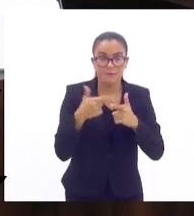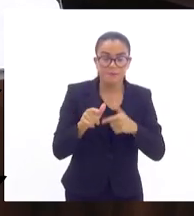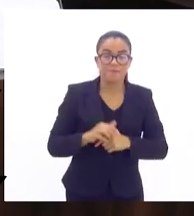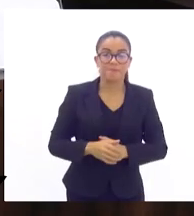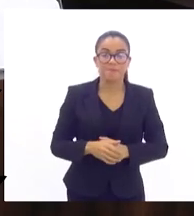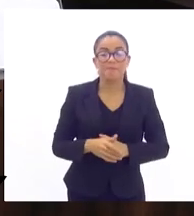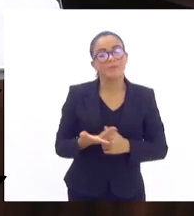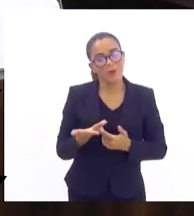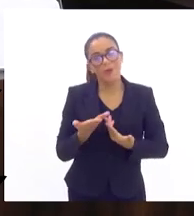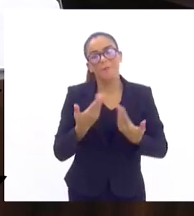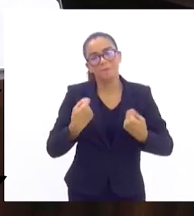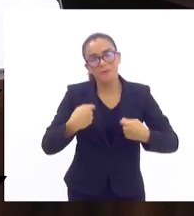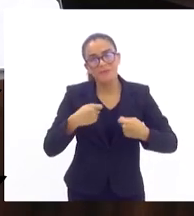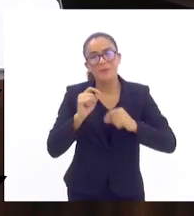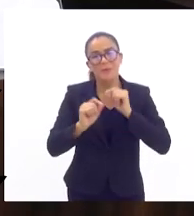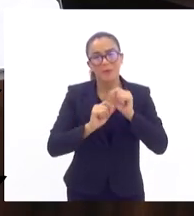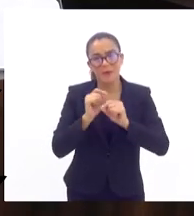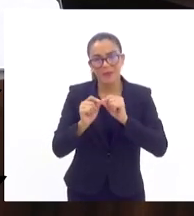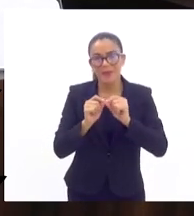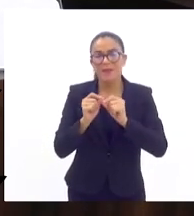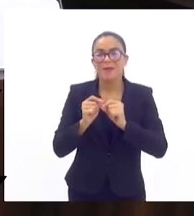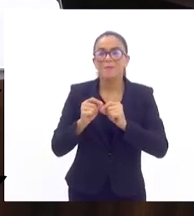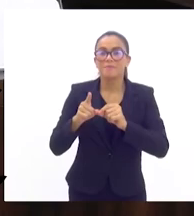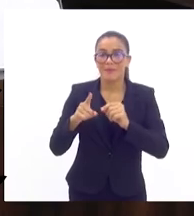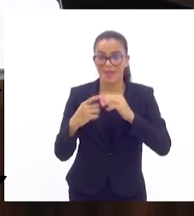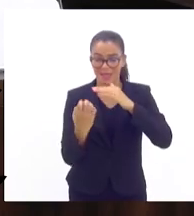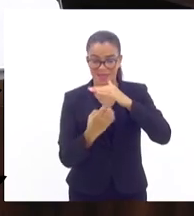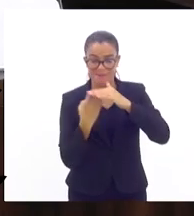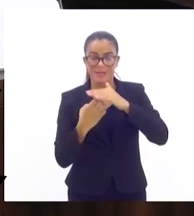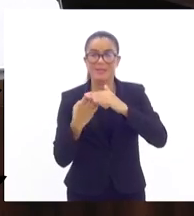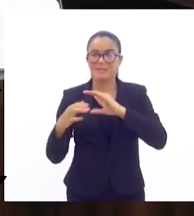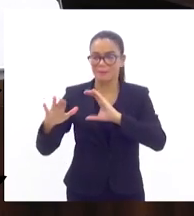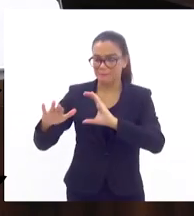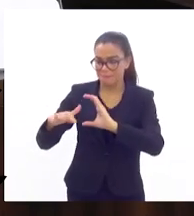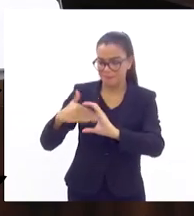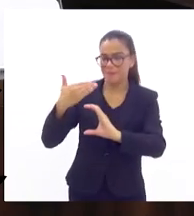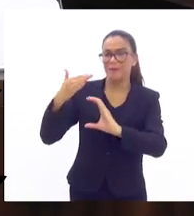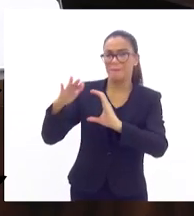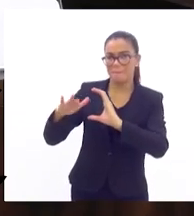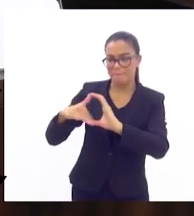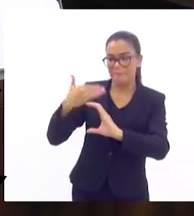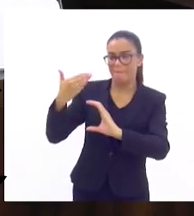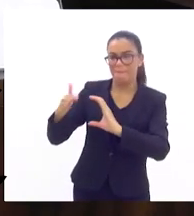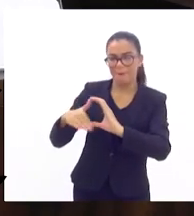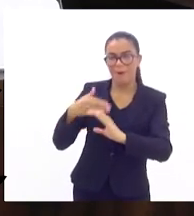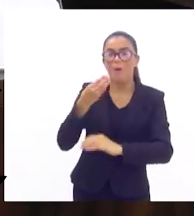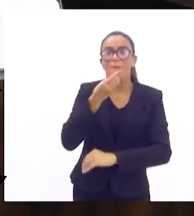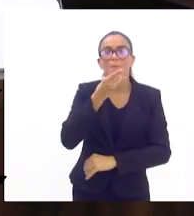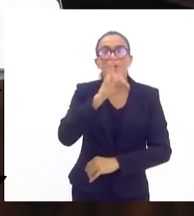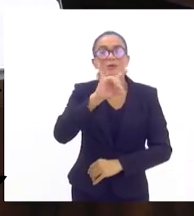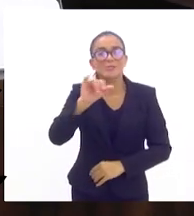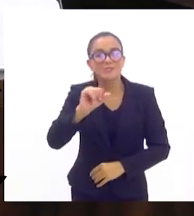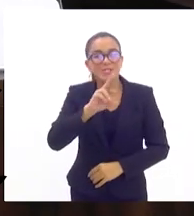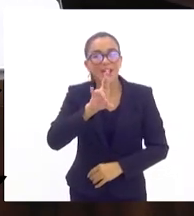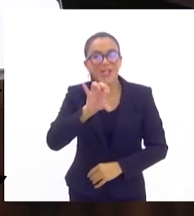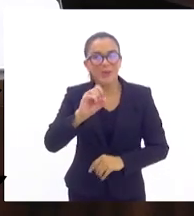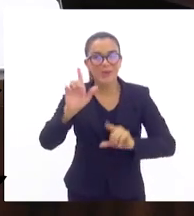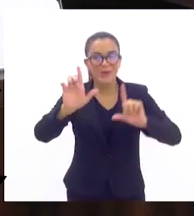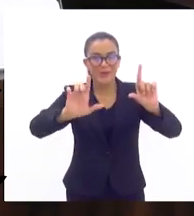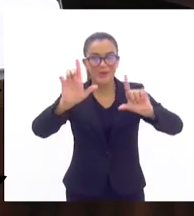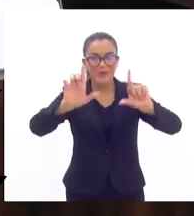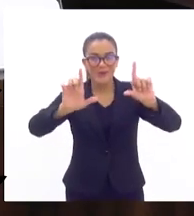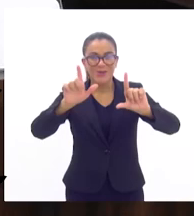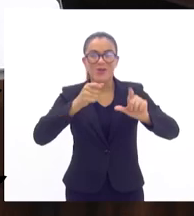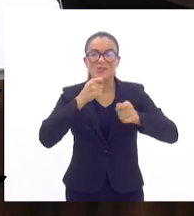né, também precisam chegar, elas chegam à agência, muitas das vezes até, já começa o nosso dia cedo no Bom Dia Rio, né, através do